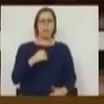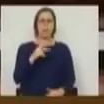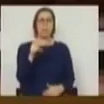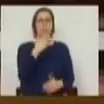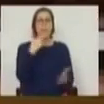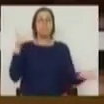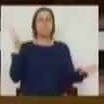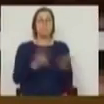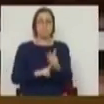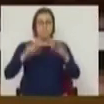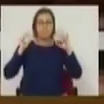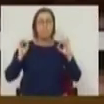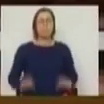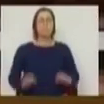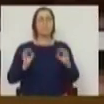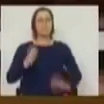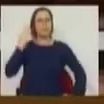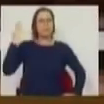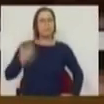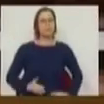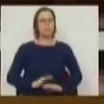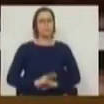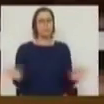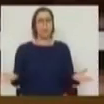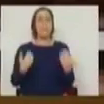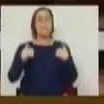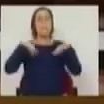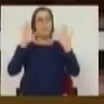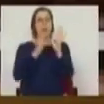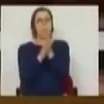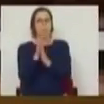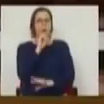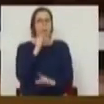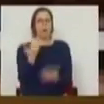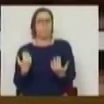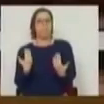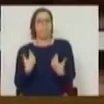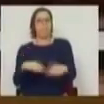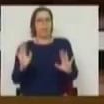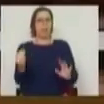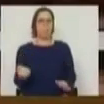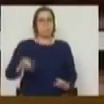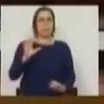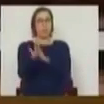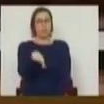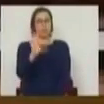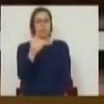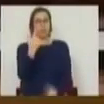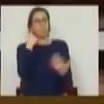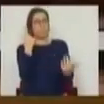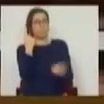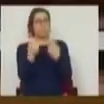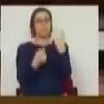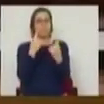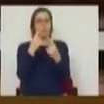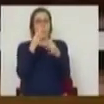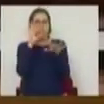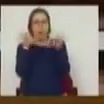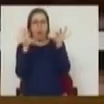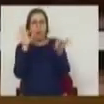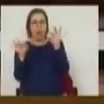são verdadeiras e são justas. Mas o oportunismo e a leviandade com que escolheram ver só algumas páginas